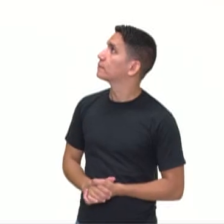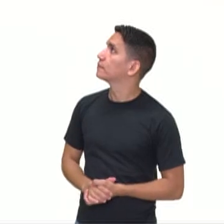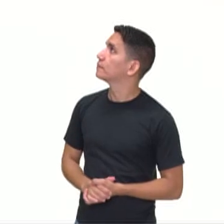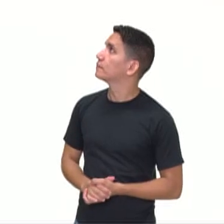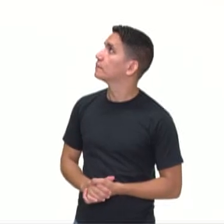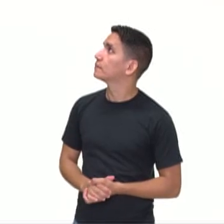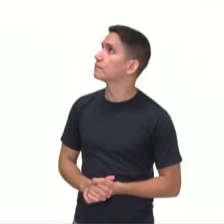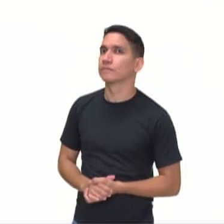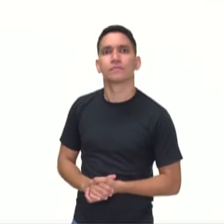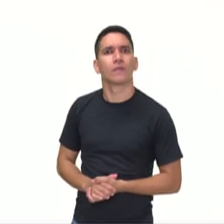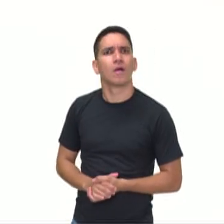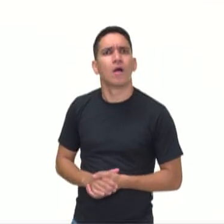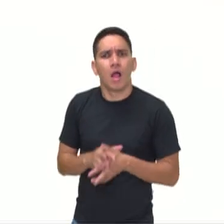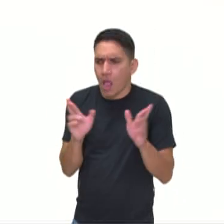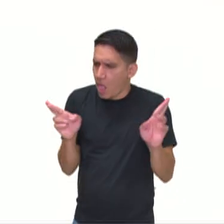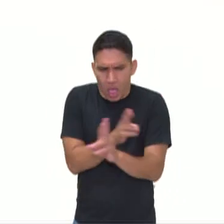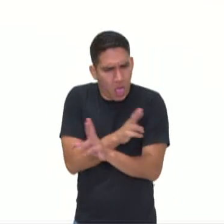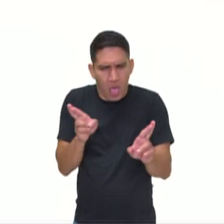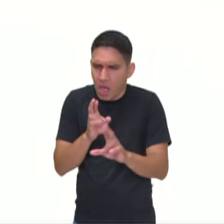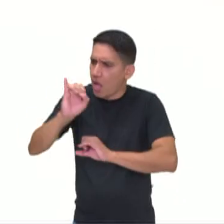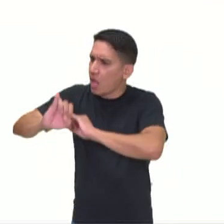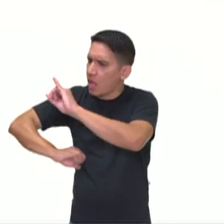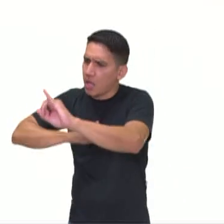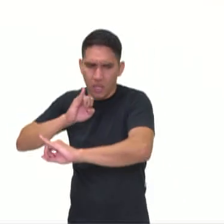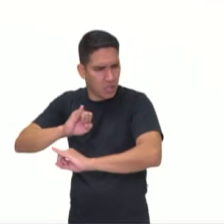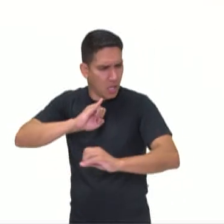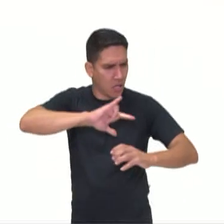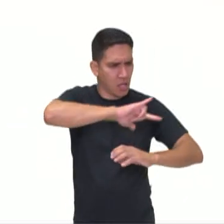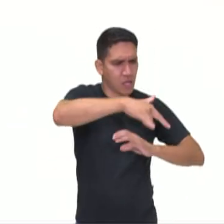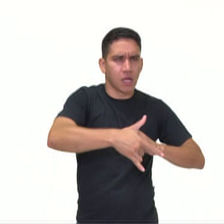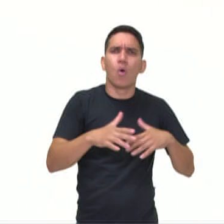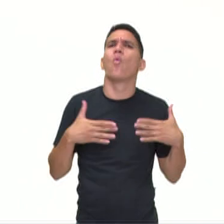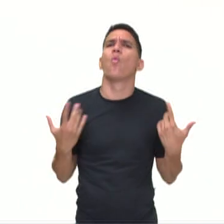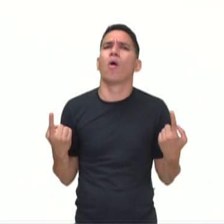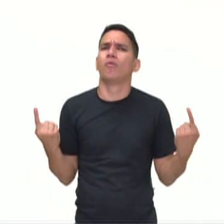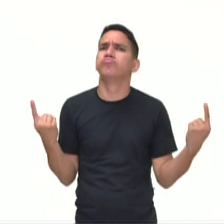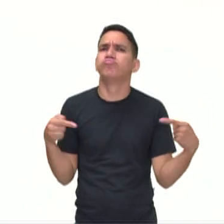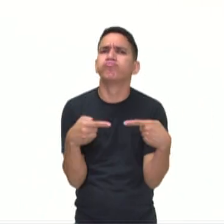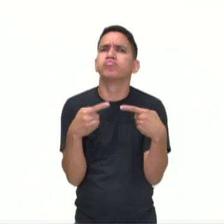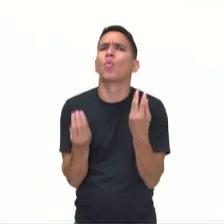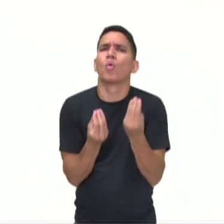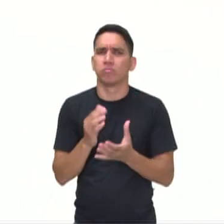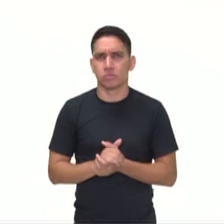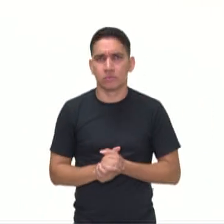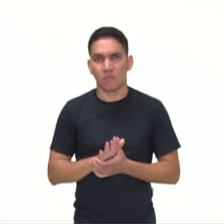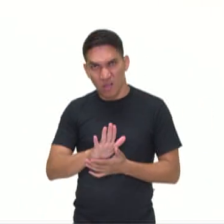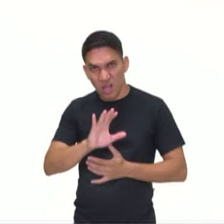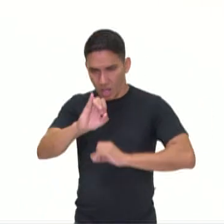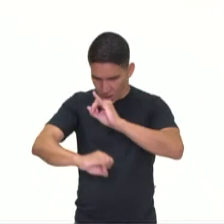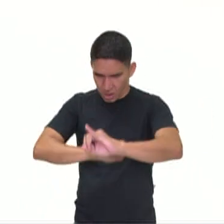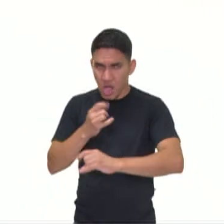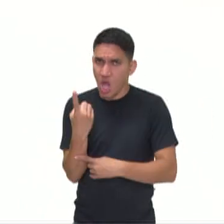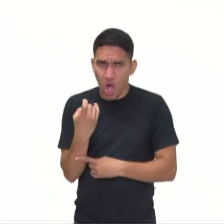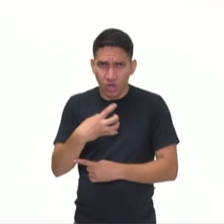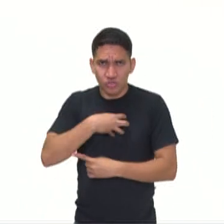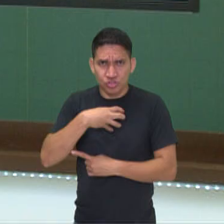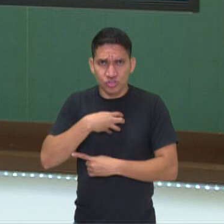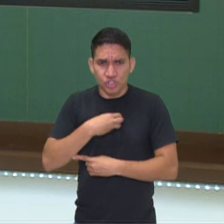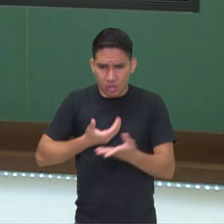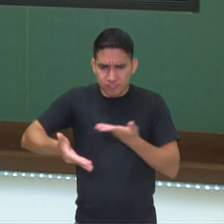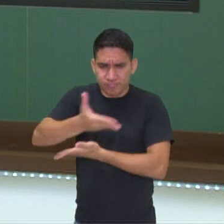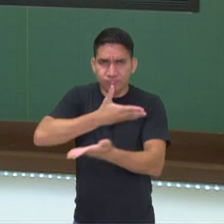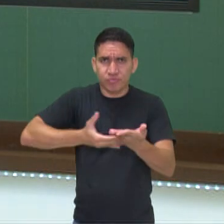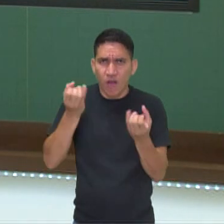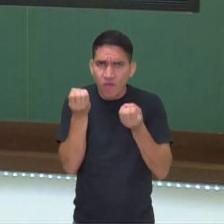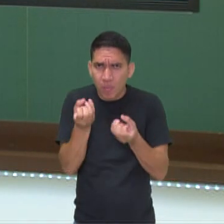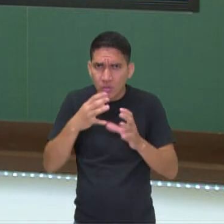ó. Qual é a relação entre a internet e os satélites? Mas a internet é a única forma de fluxo de informações do mundo atual?